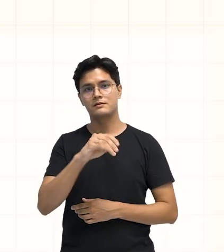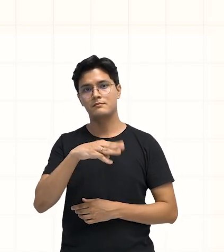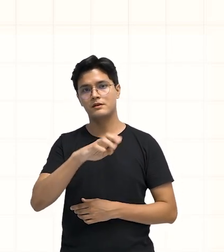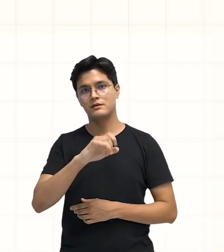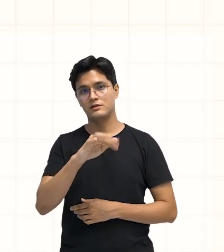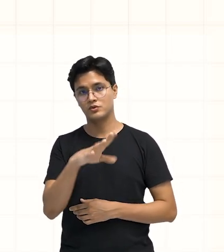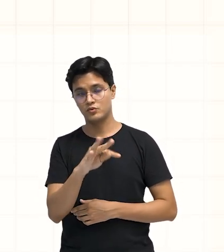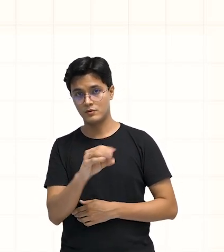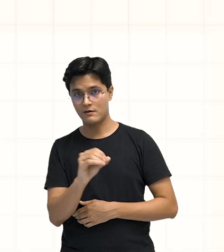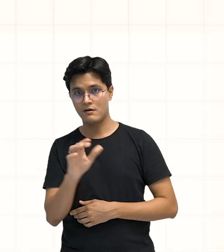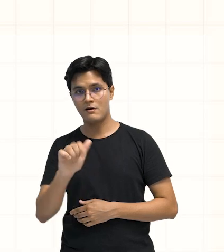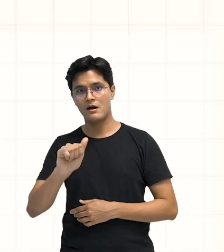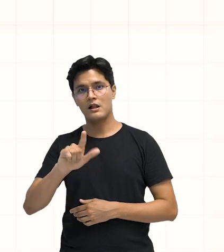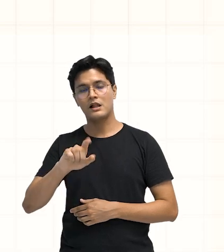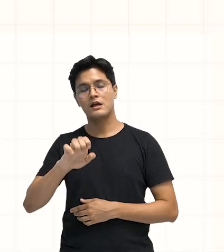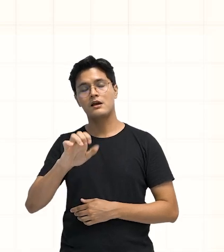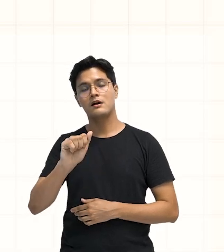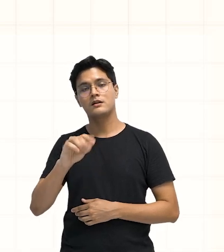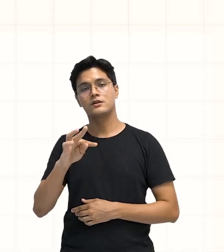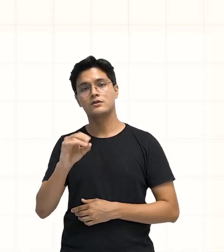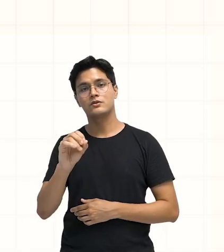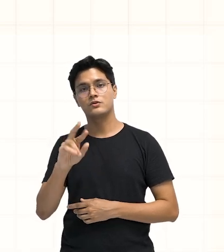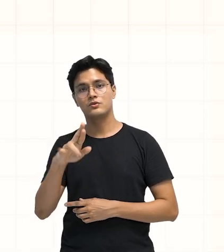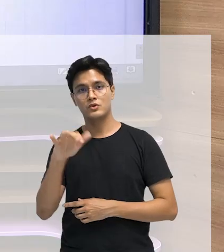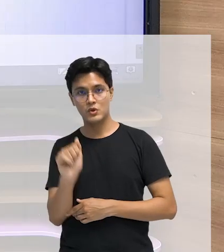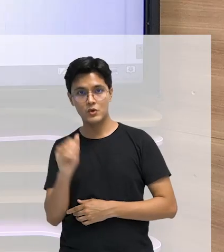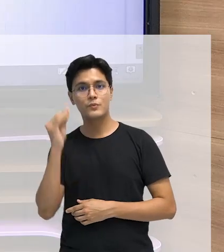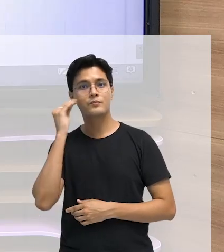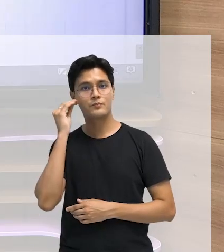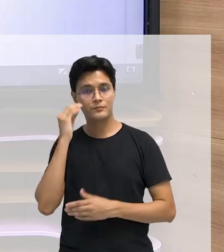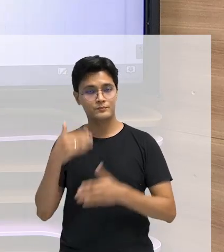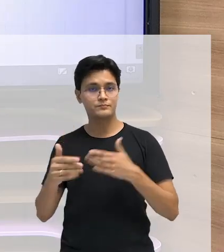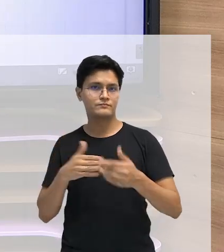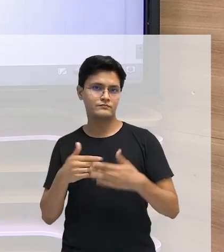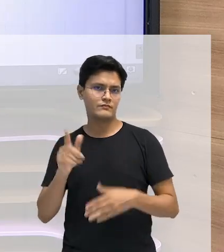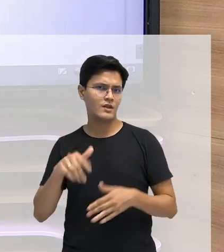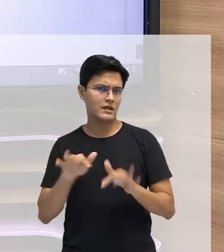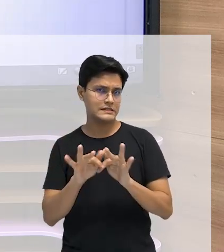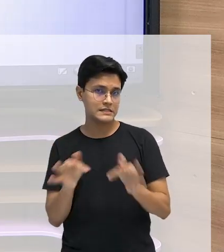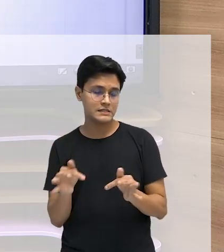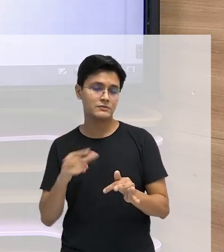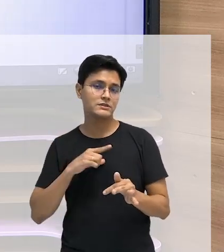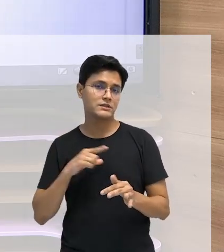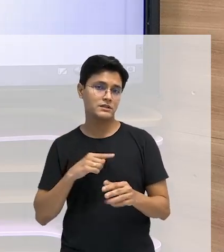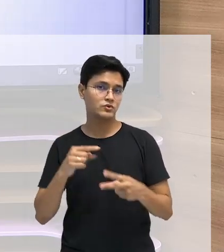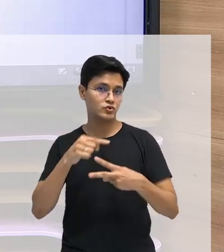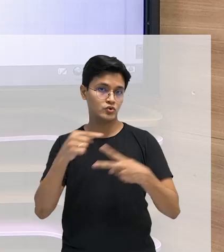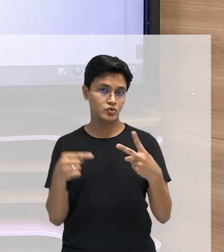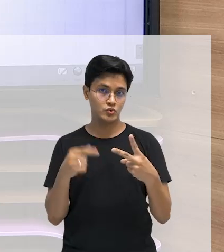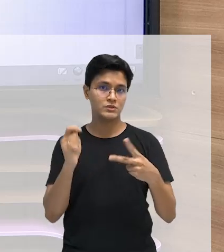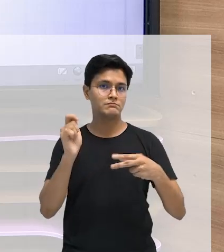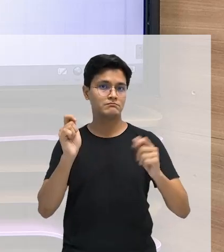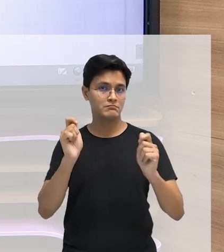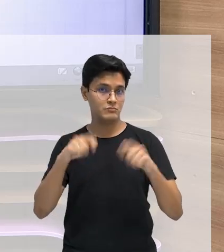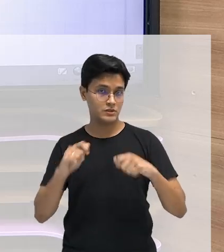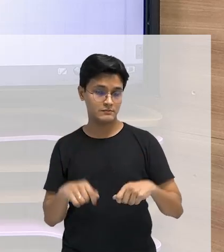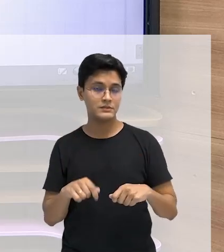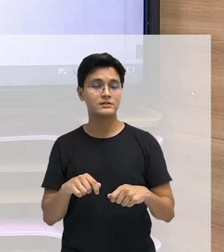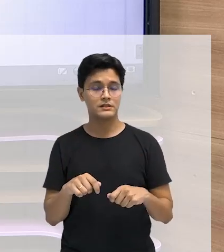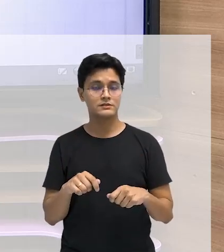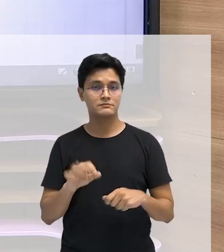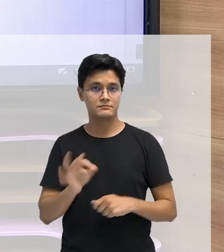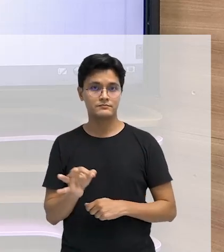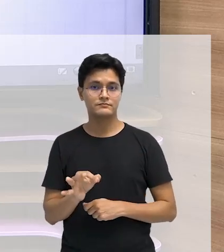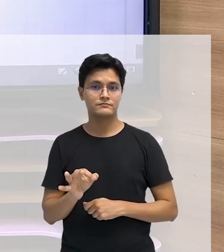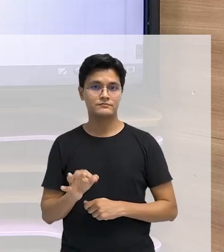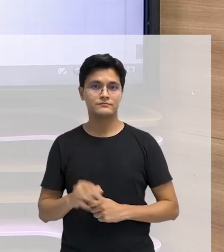apesar de ser um experimento relativamente simples, você só tem duas possibilidades. Ou é uma coisa ou é outra,